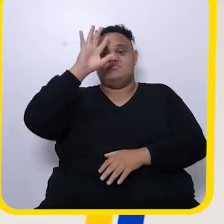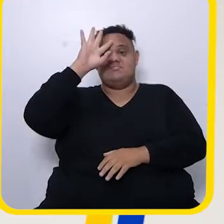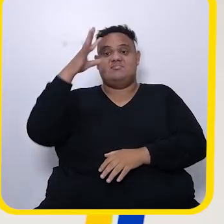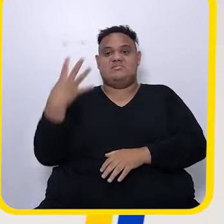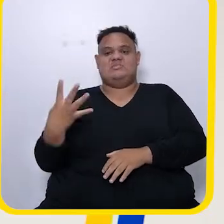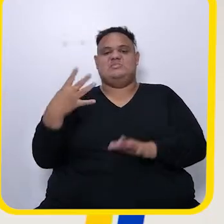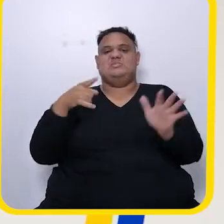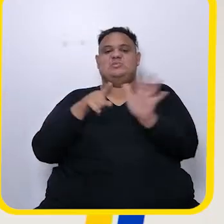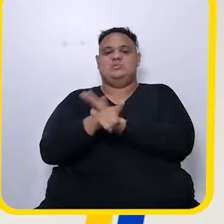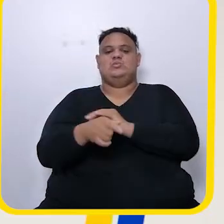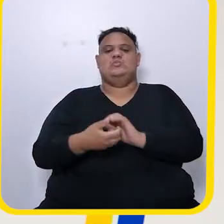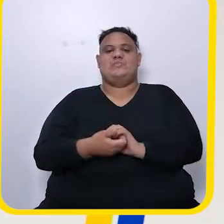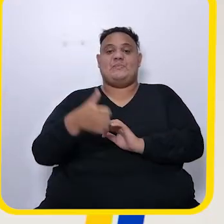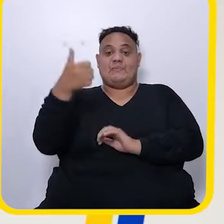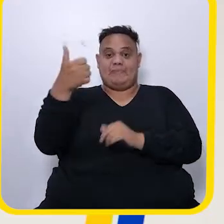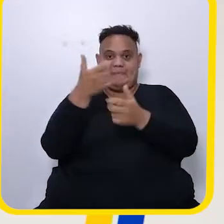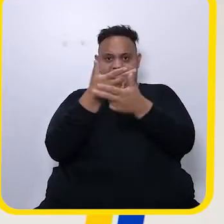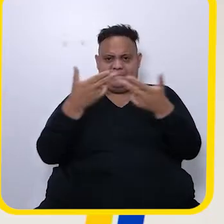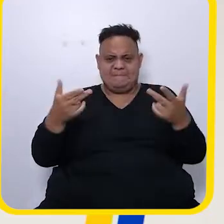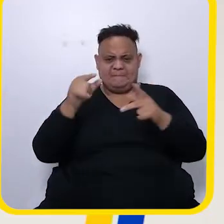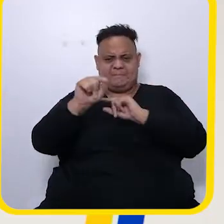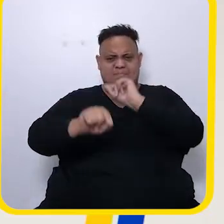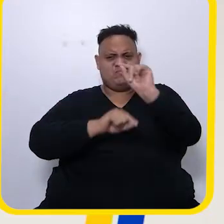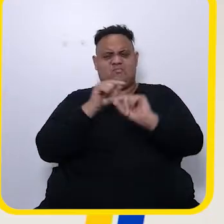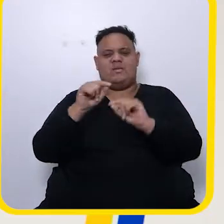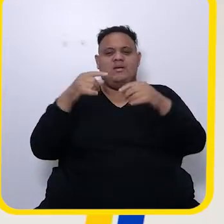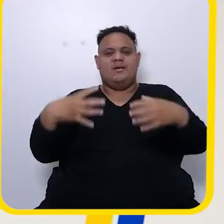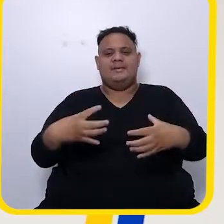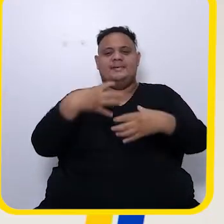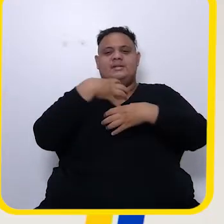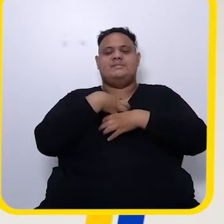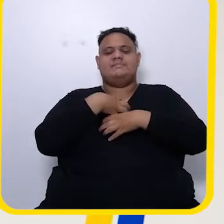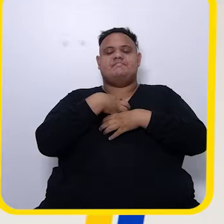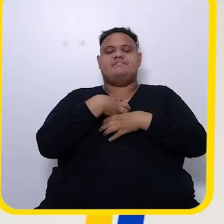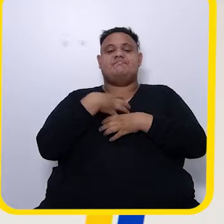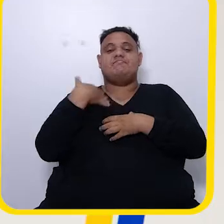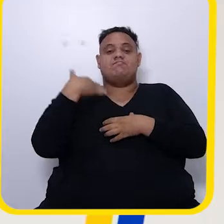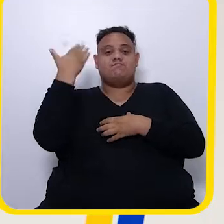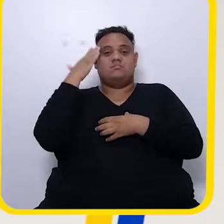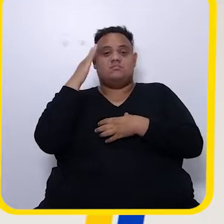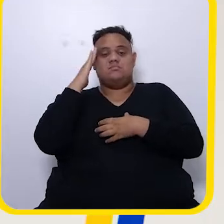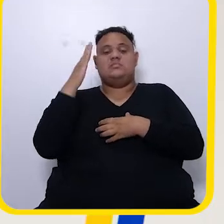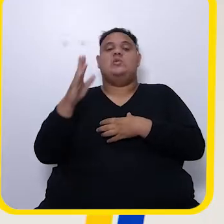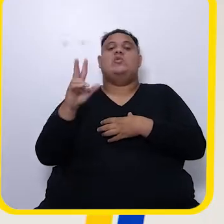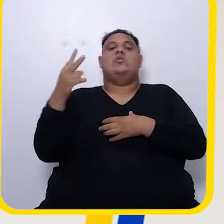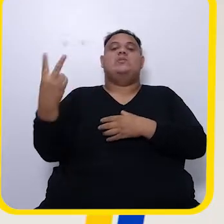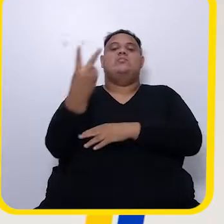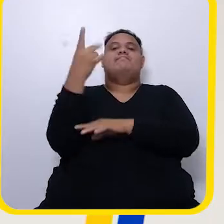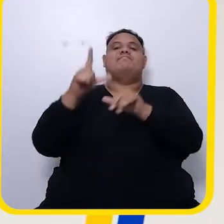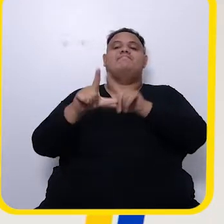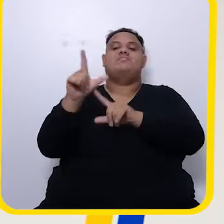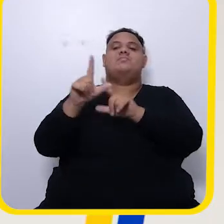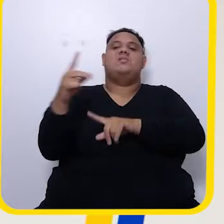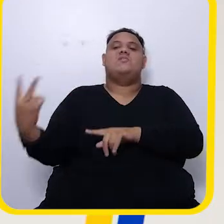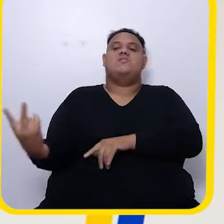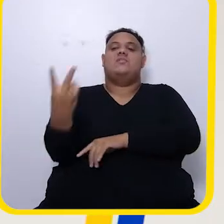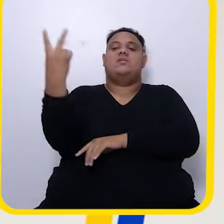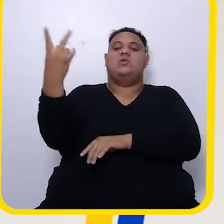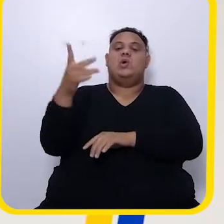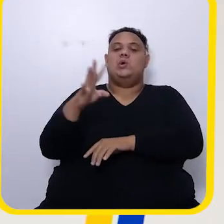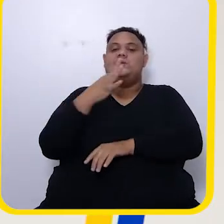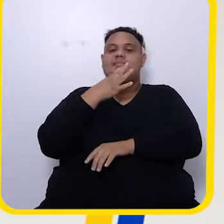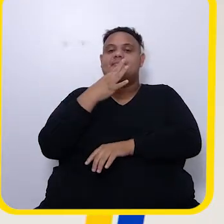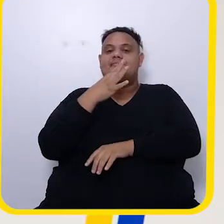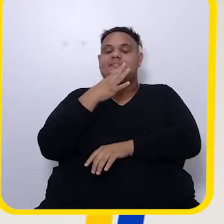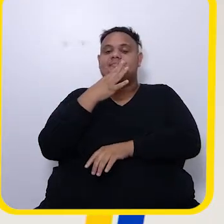questão. Então a primeira coisa, gente, é atribuir uma letra para representar o valor desconhecido dessa questão.